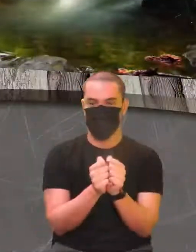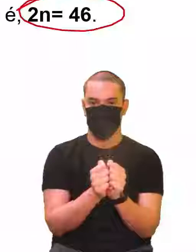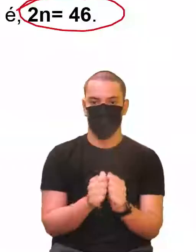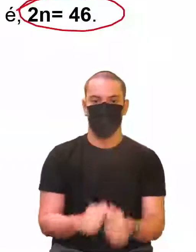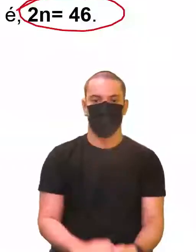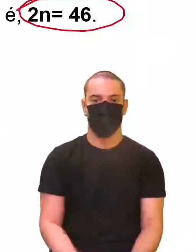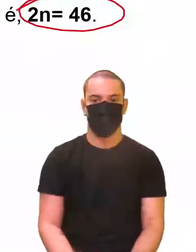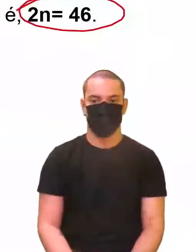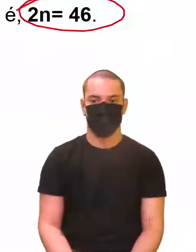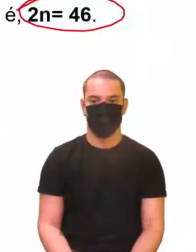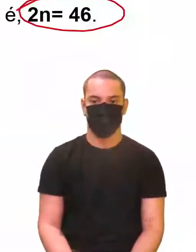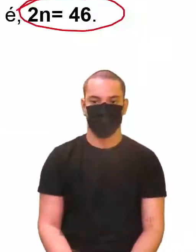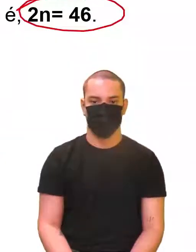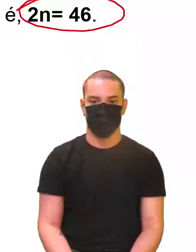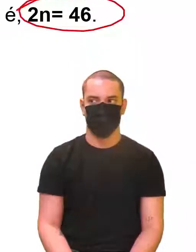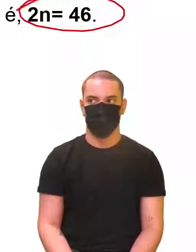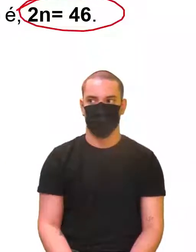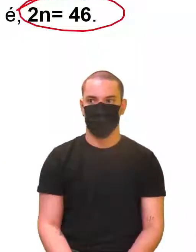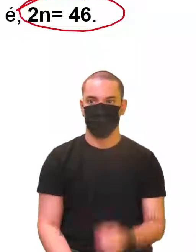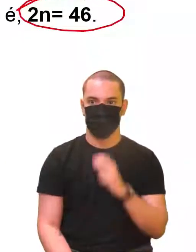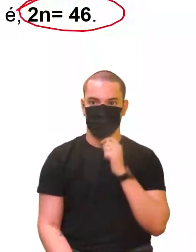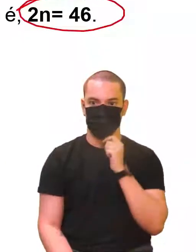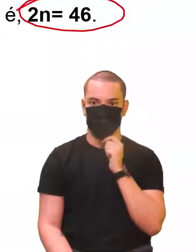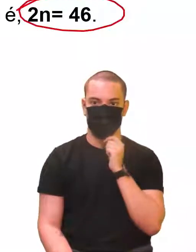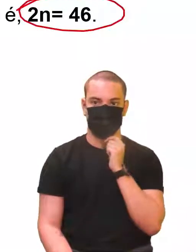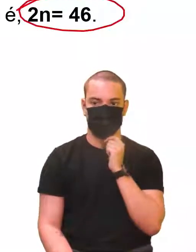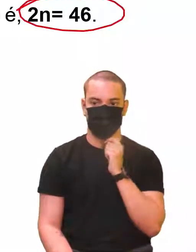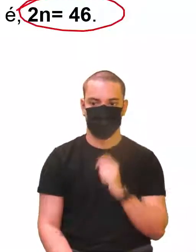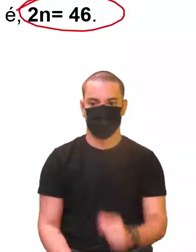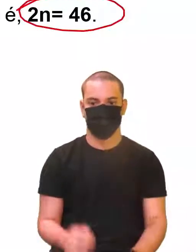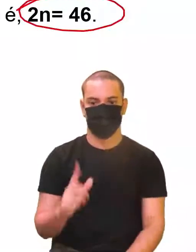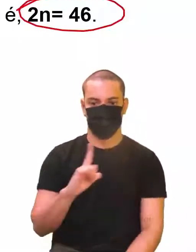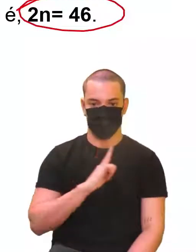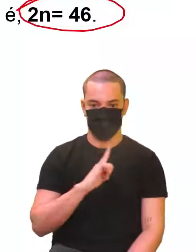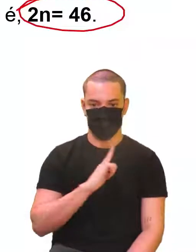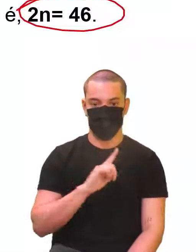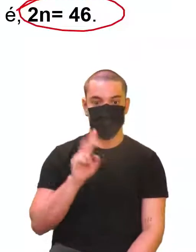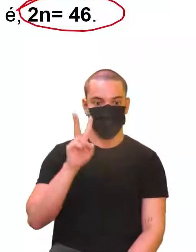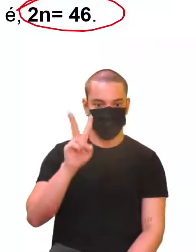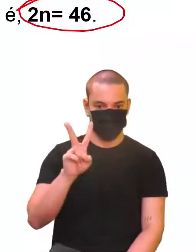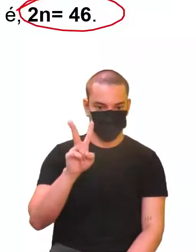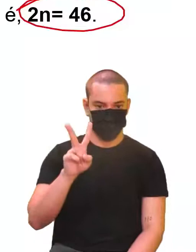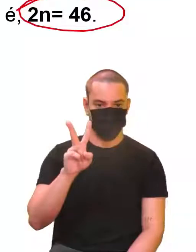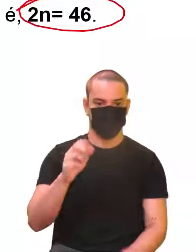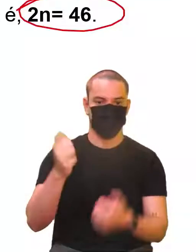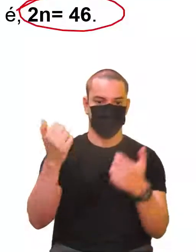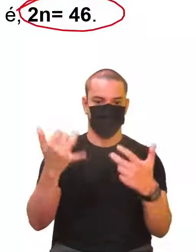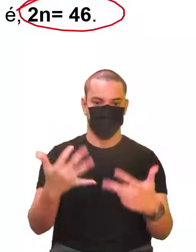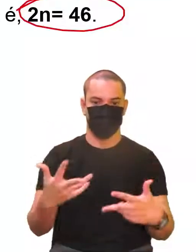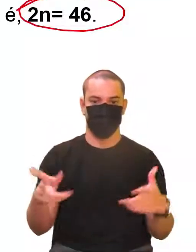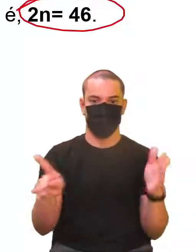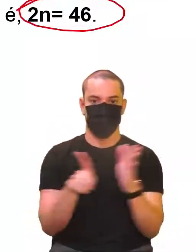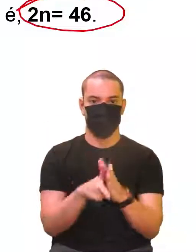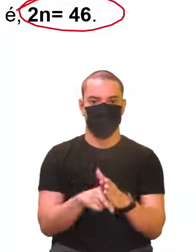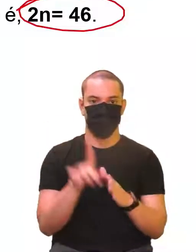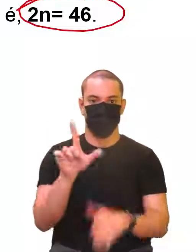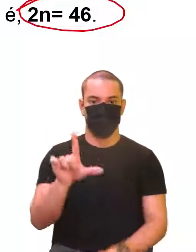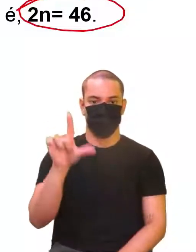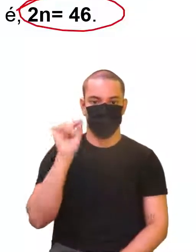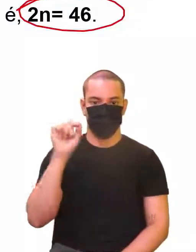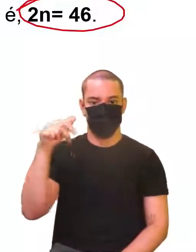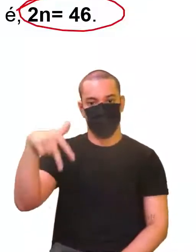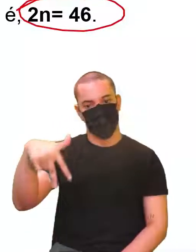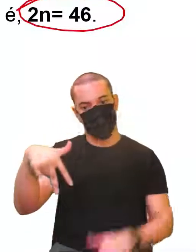quadro. Joga lá. Então, como a gente falou, são os cromossomos sexuais, né? Que são chamados